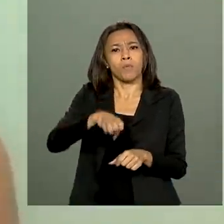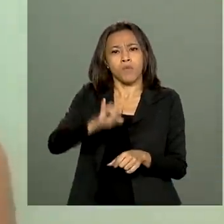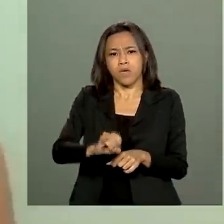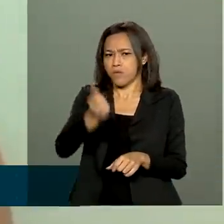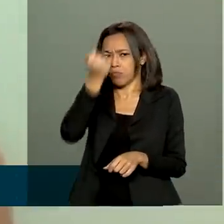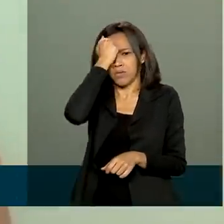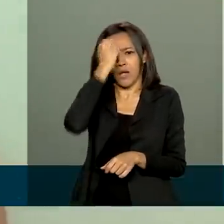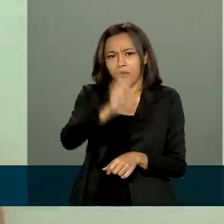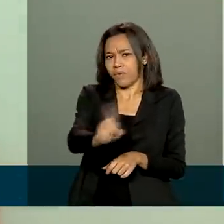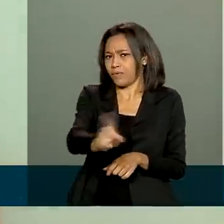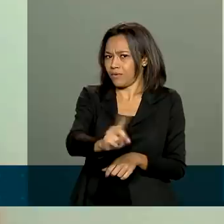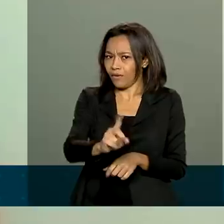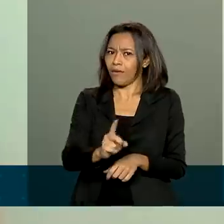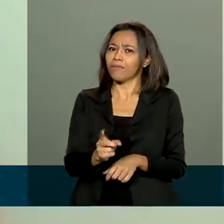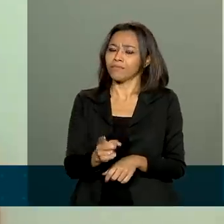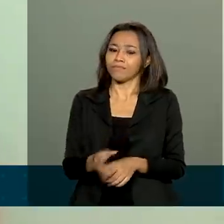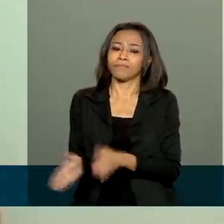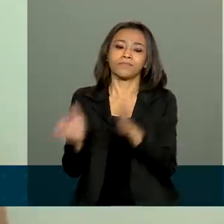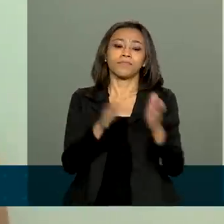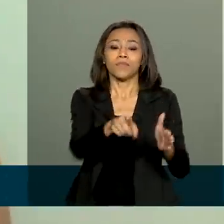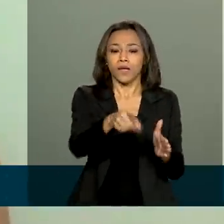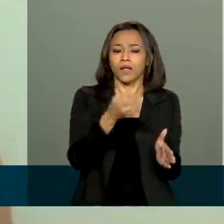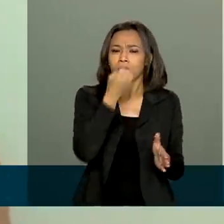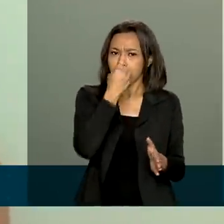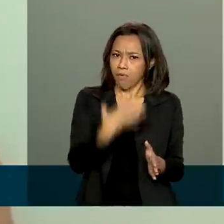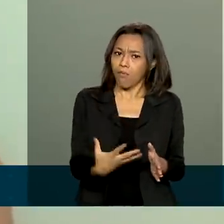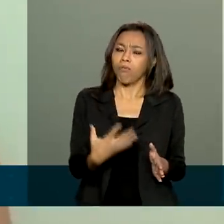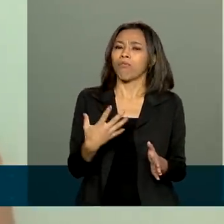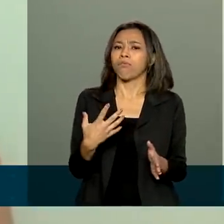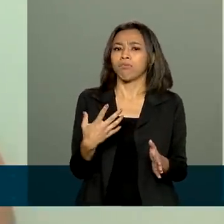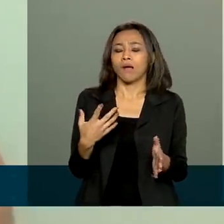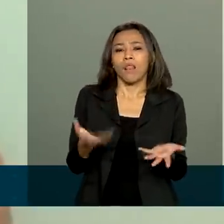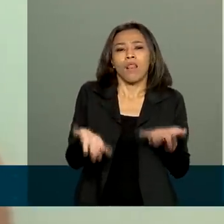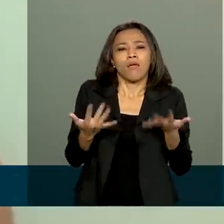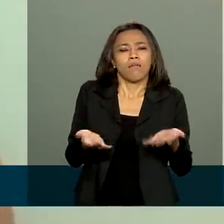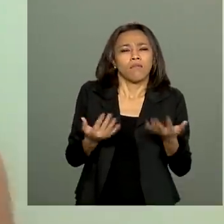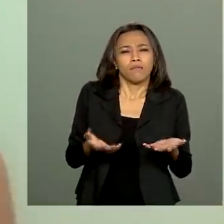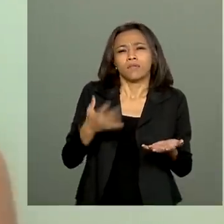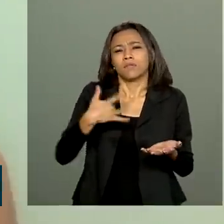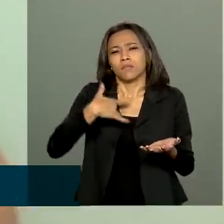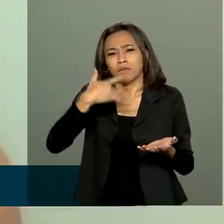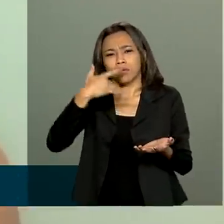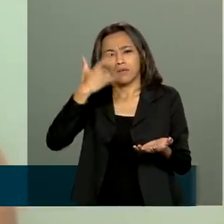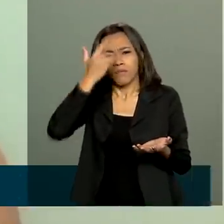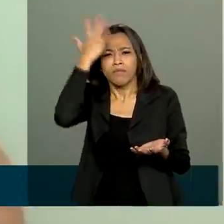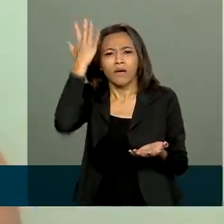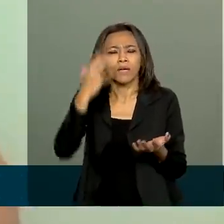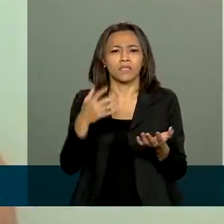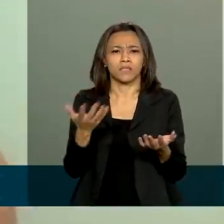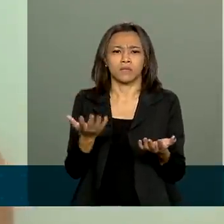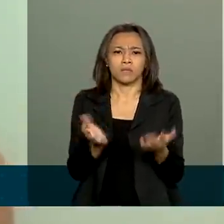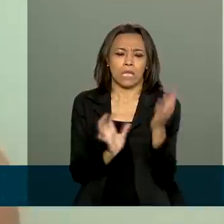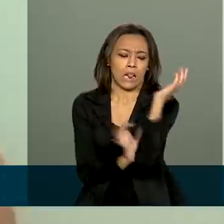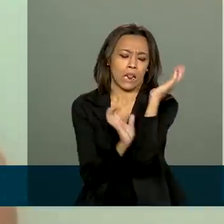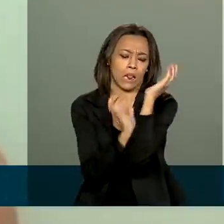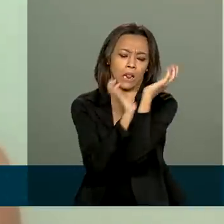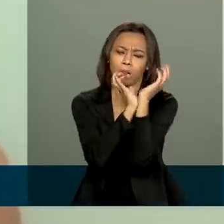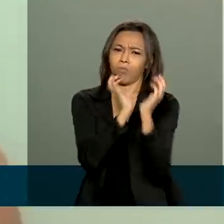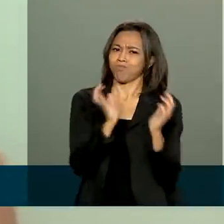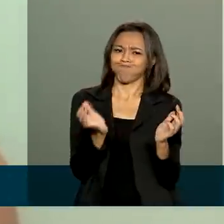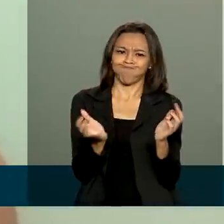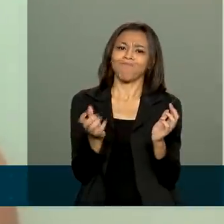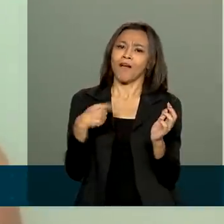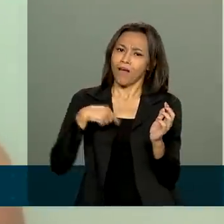gente ter a situação da leveza devido à desburocratização por meio de um sistema que eu